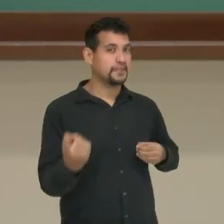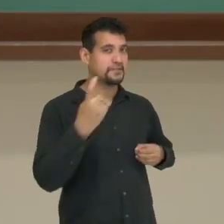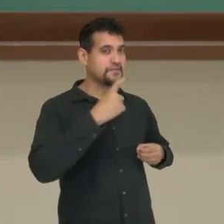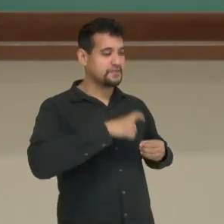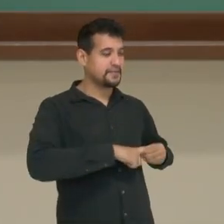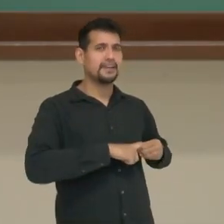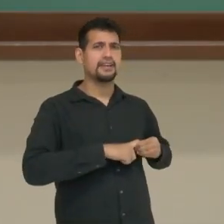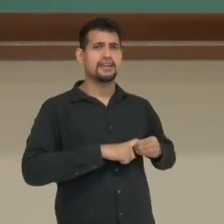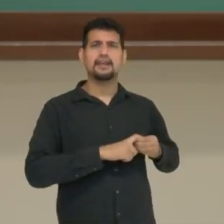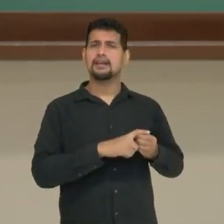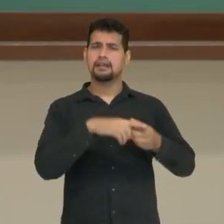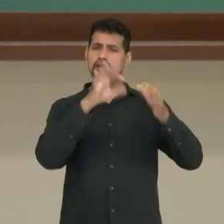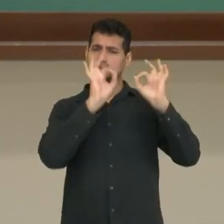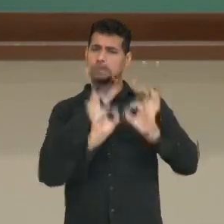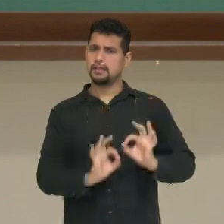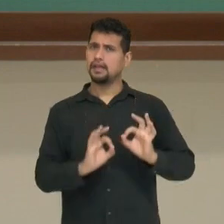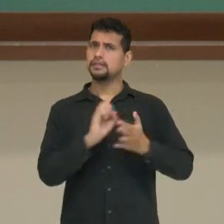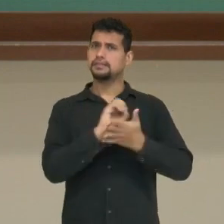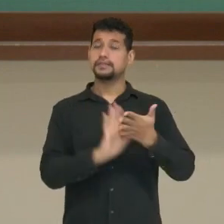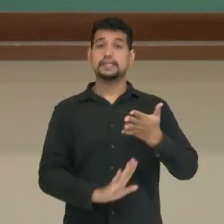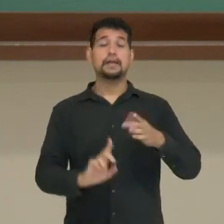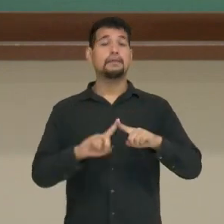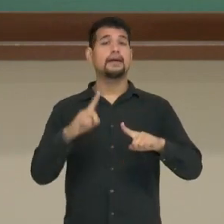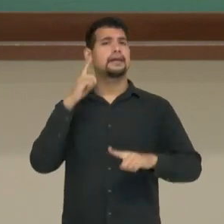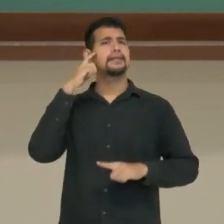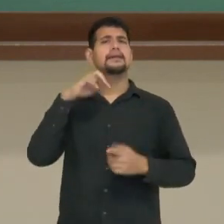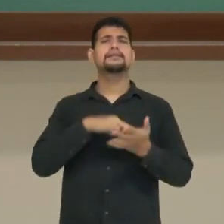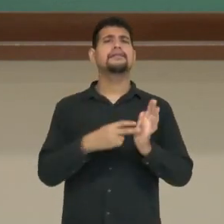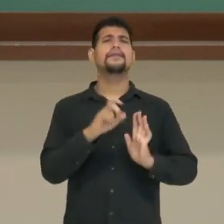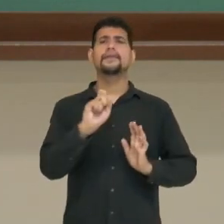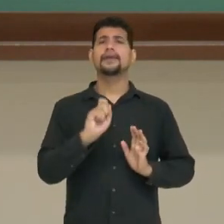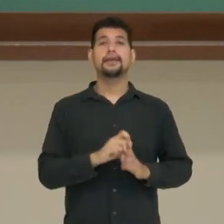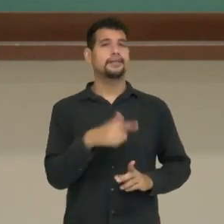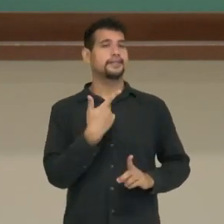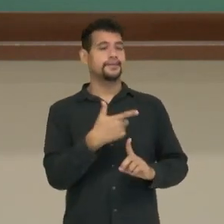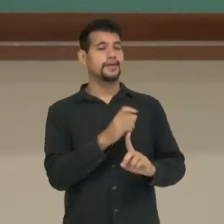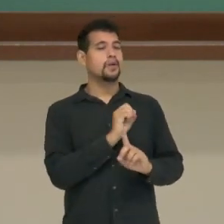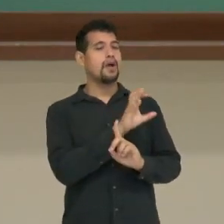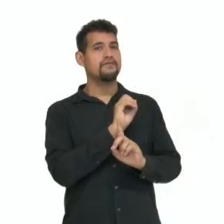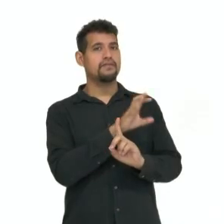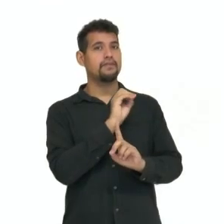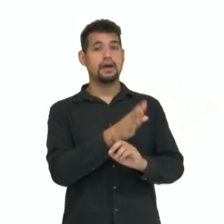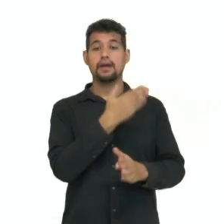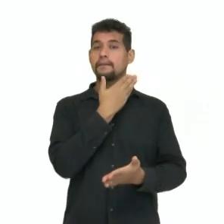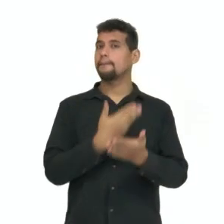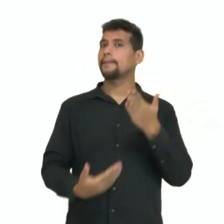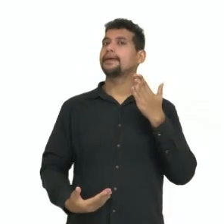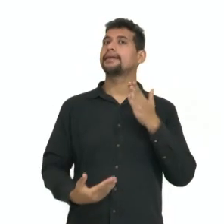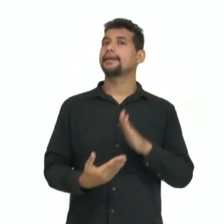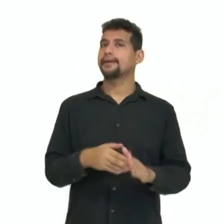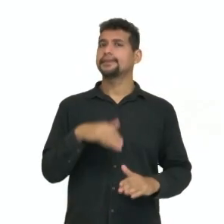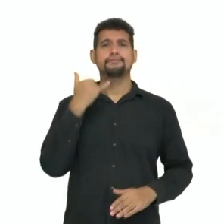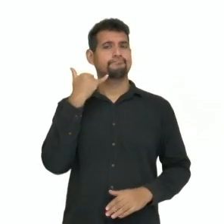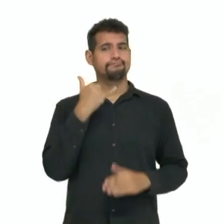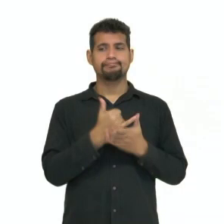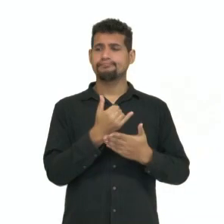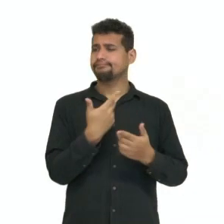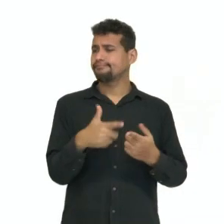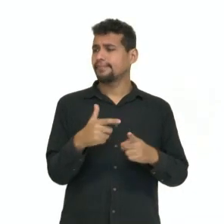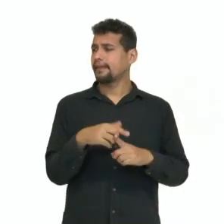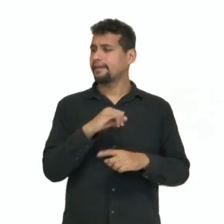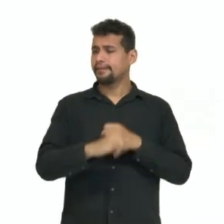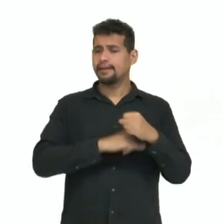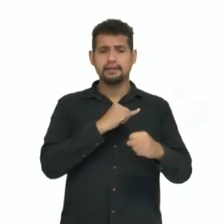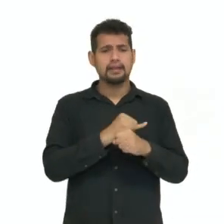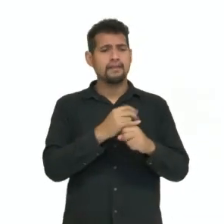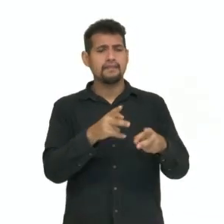Voltei, gabaritar contigo a questão. Então, a tese é estar sem Wi-Fi, perder a cobertura de telefone celular, ver a